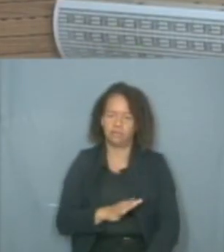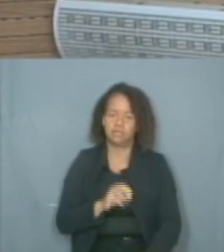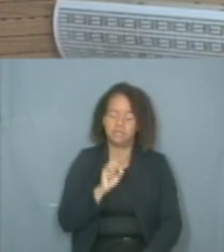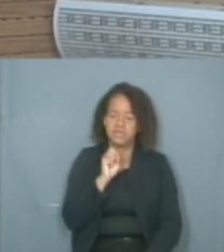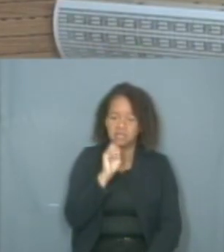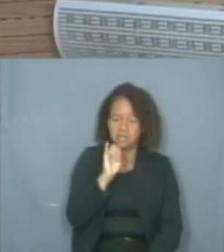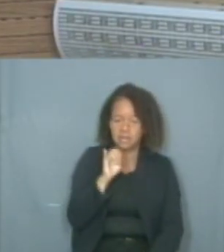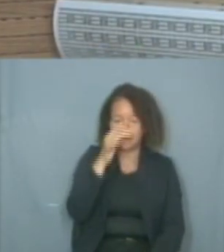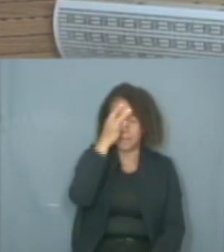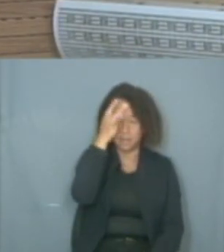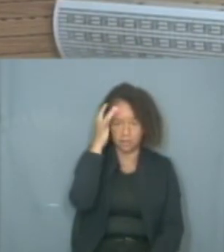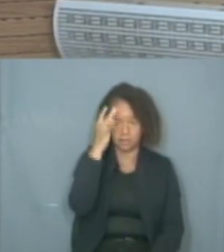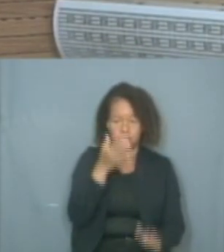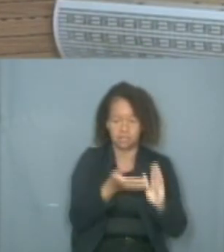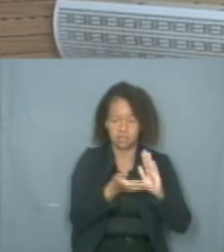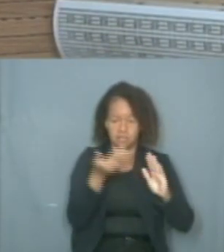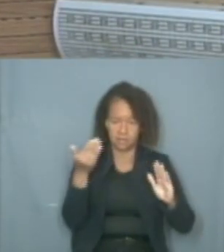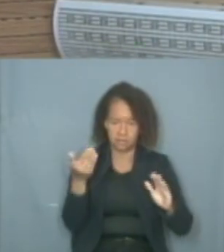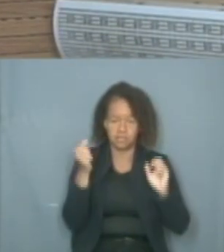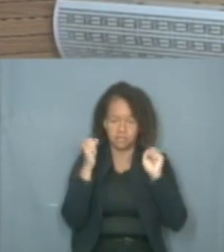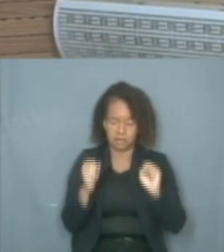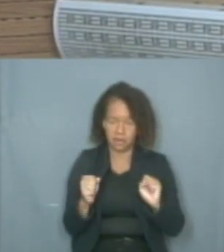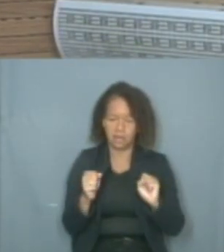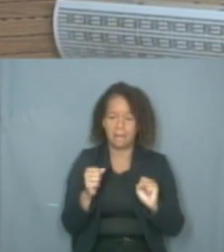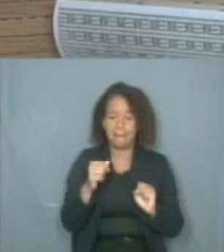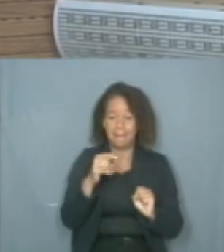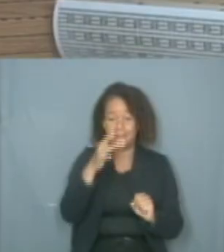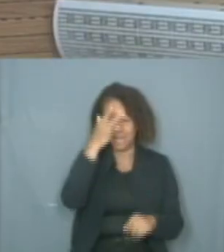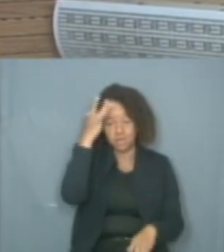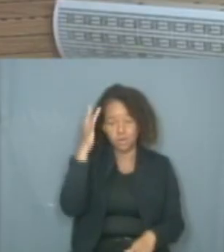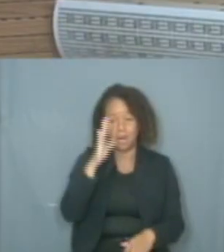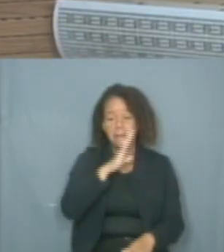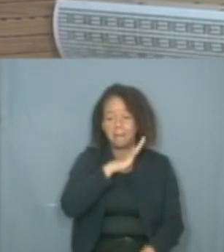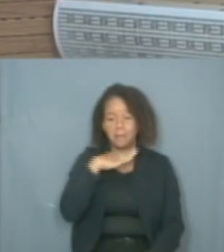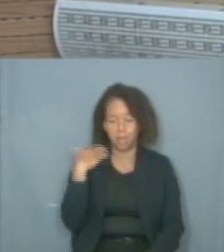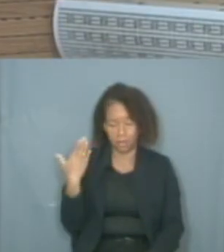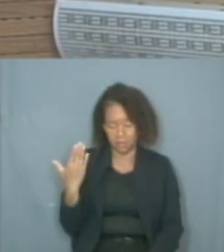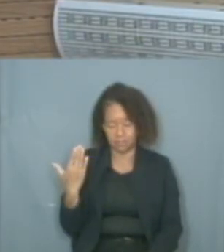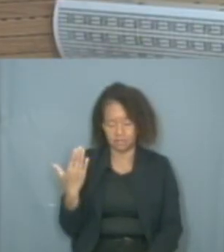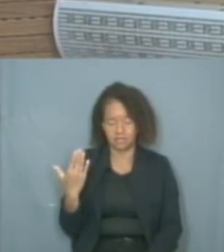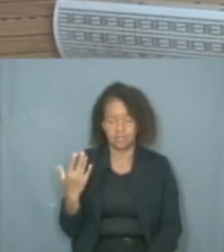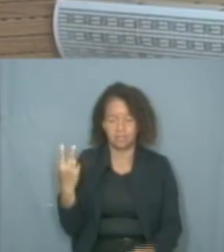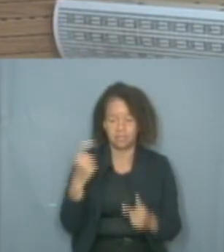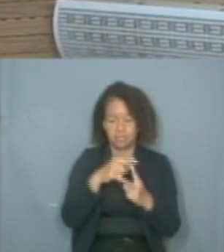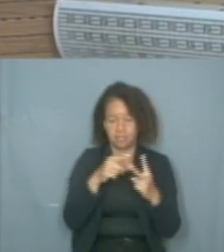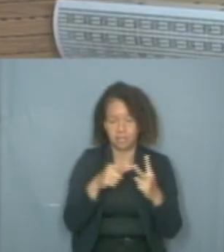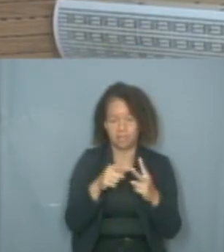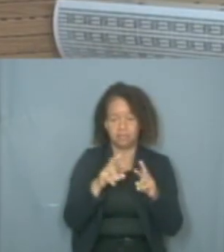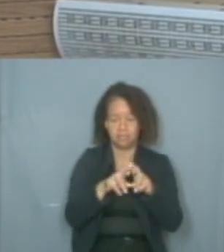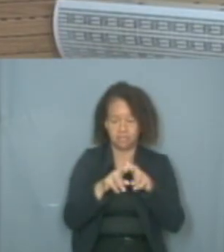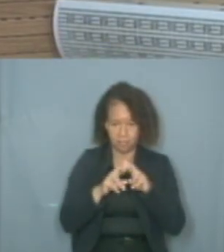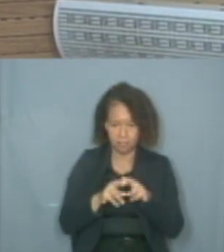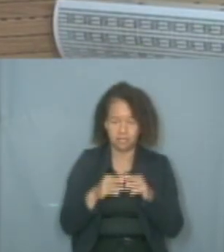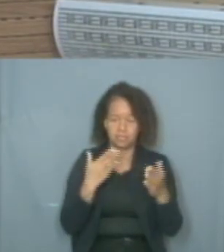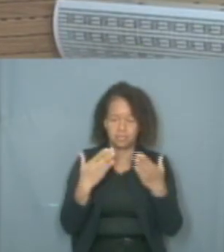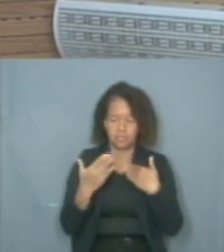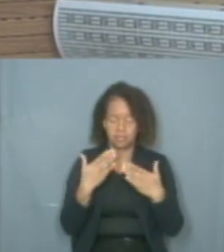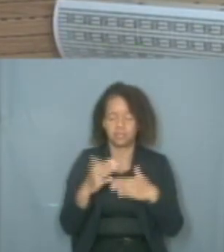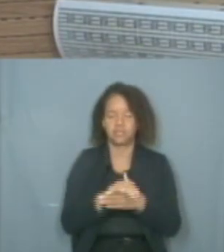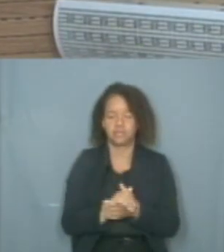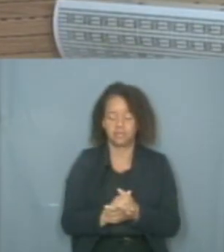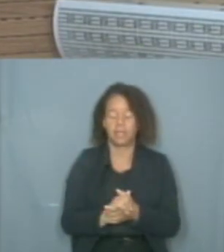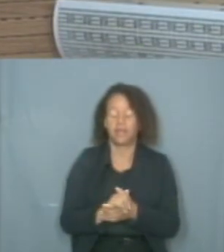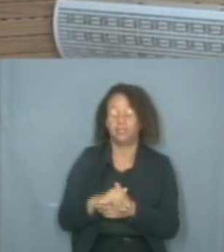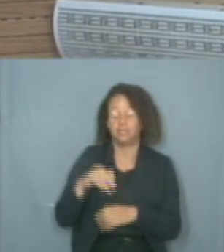se alguém se aventurar para tirar, a gente pode ter mais vidas ceifadas aqui. Então, esses dois requerimentos dialogam nesse sentido, de que